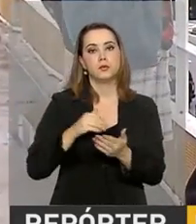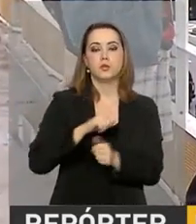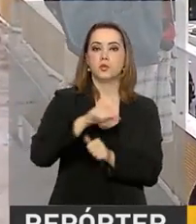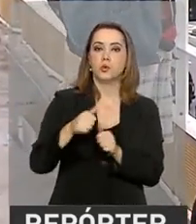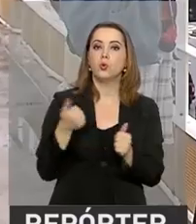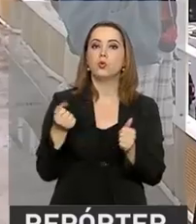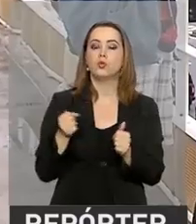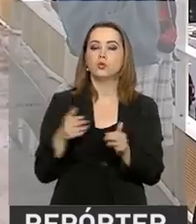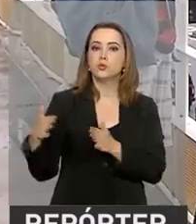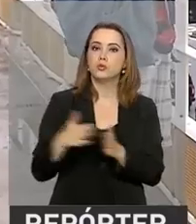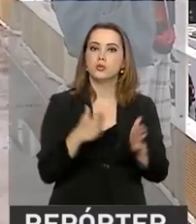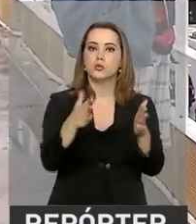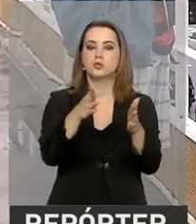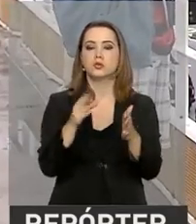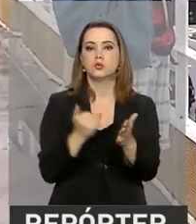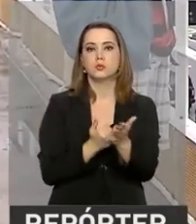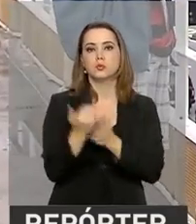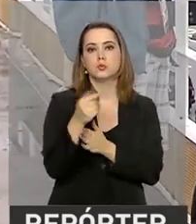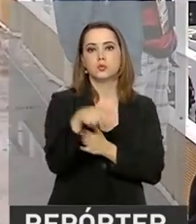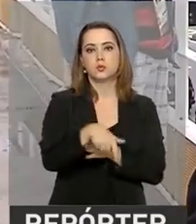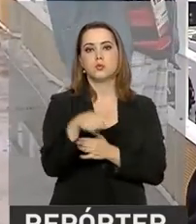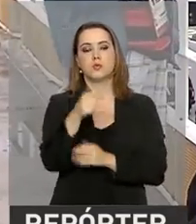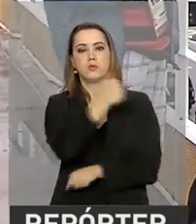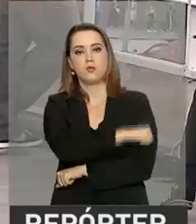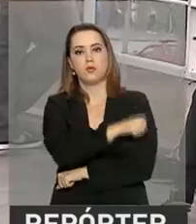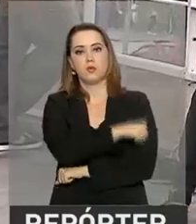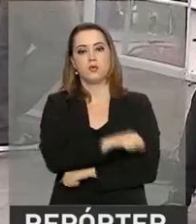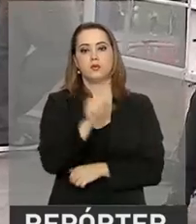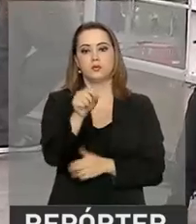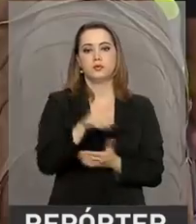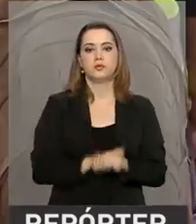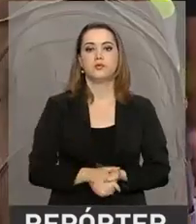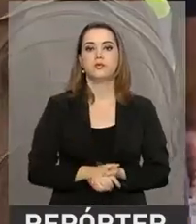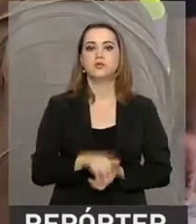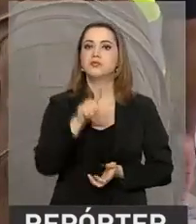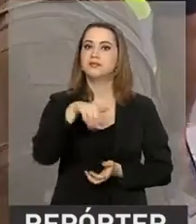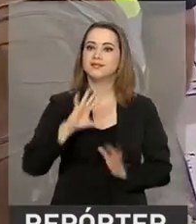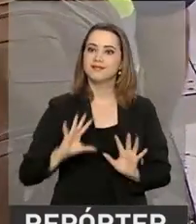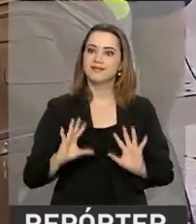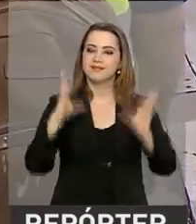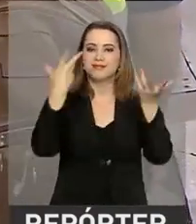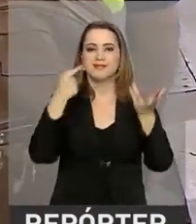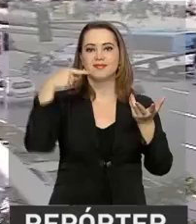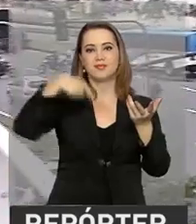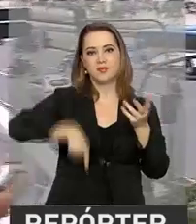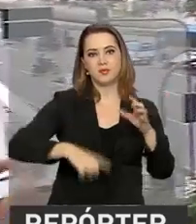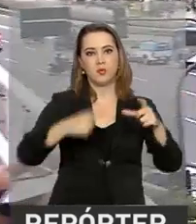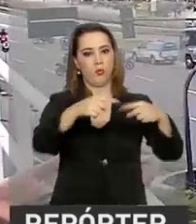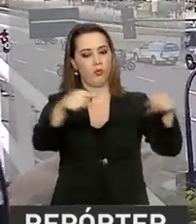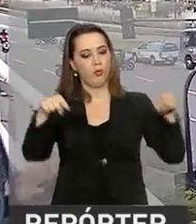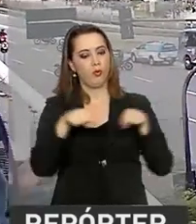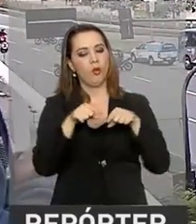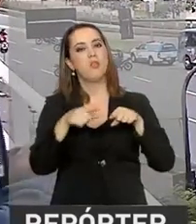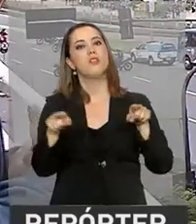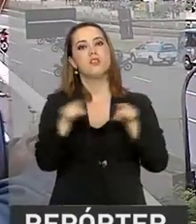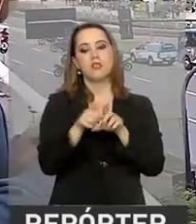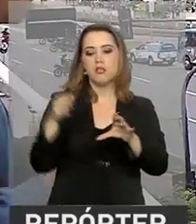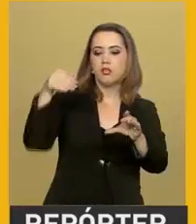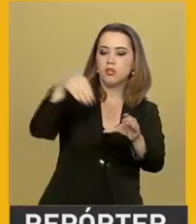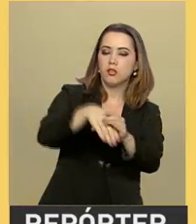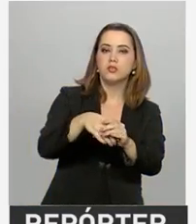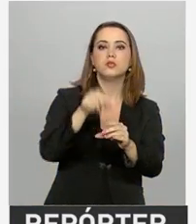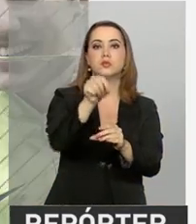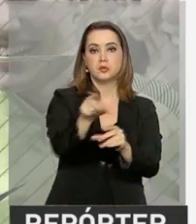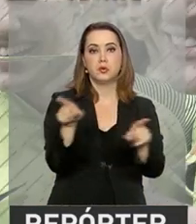brasileiro, para o país e para a cidade do Rio de Janeiro. Foi sucesso fora das arenas e dentro delas